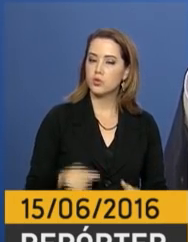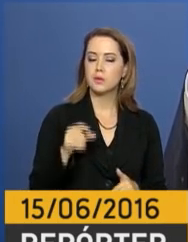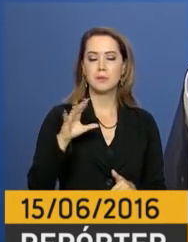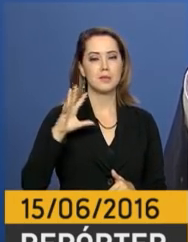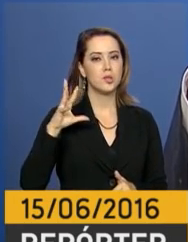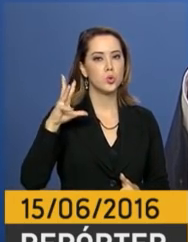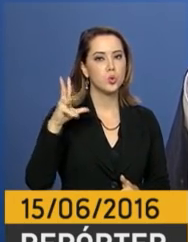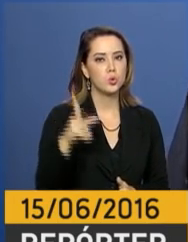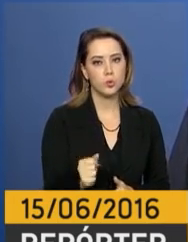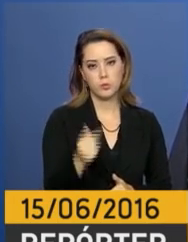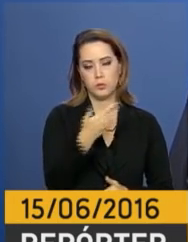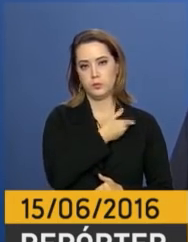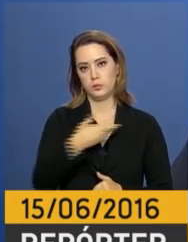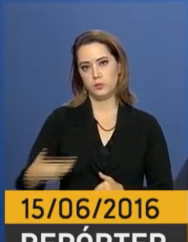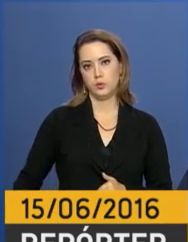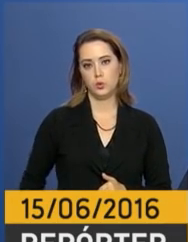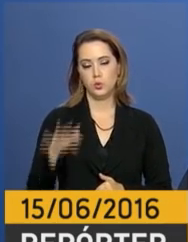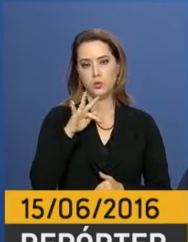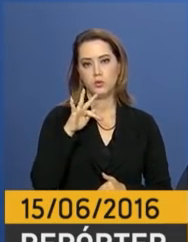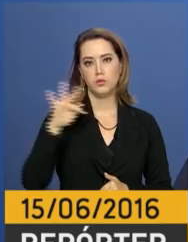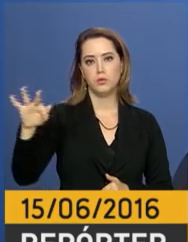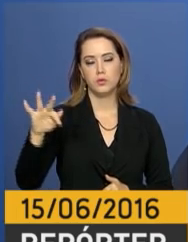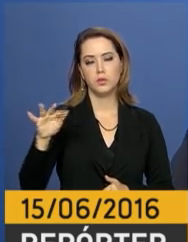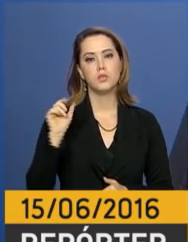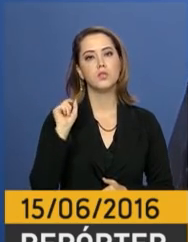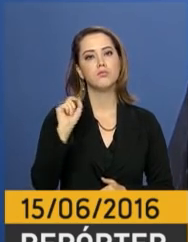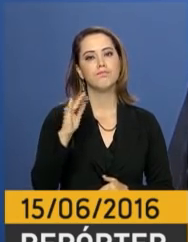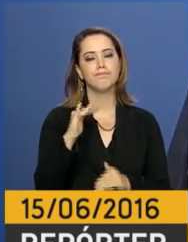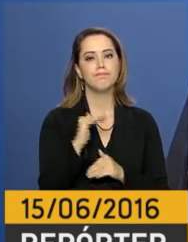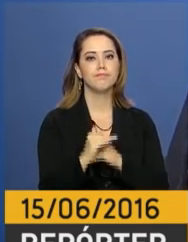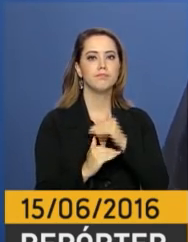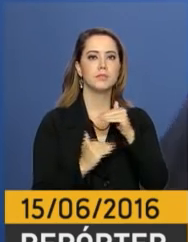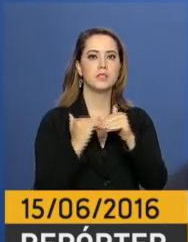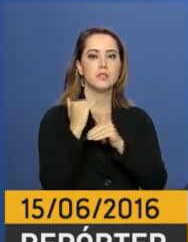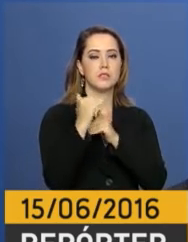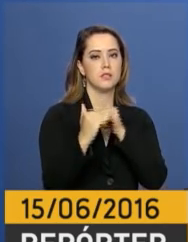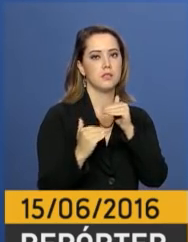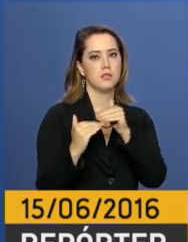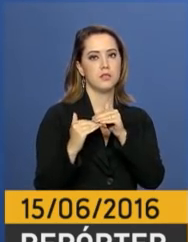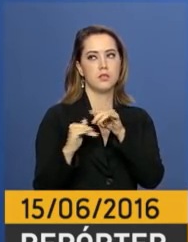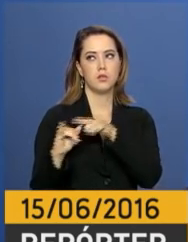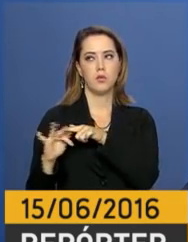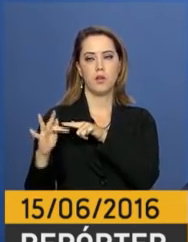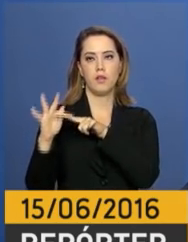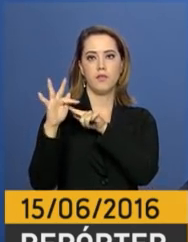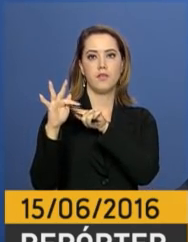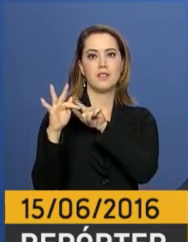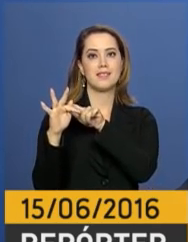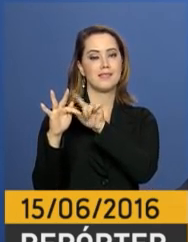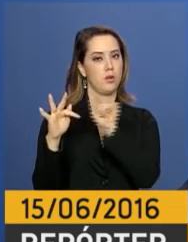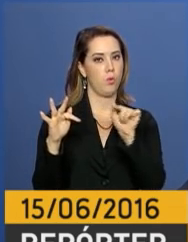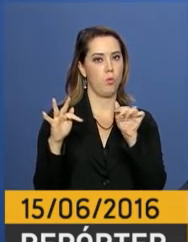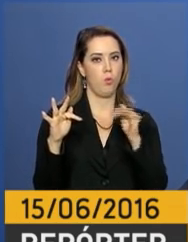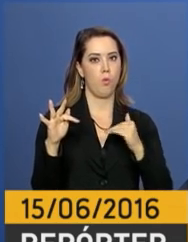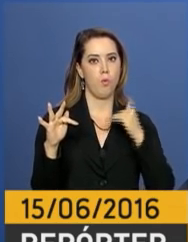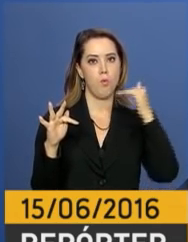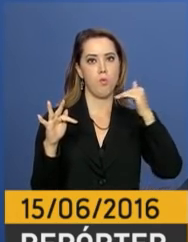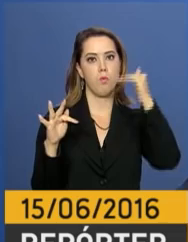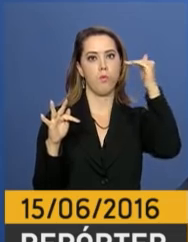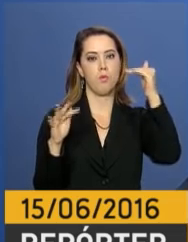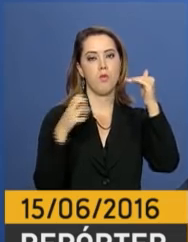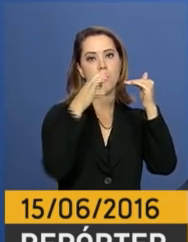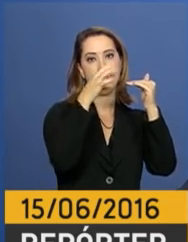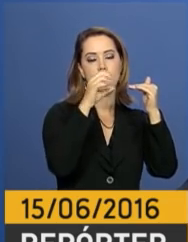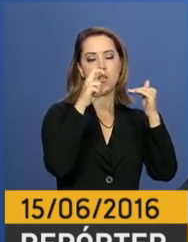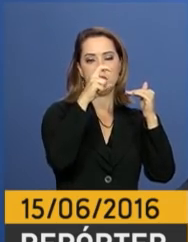do governo federal primária, cresceu acima da inflação mais de 50%, enquanto